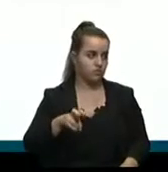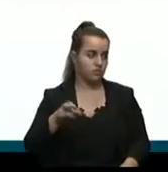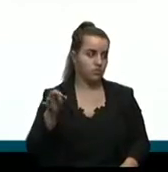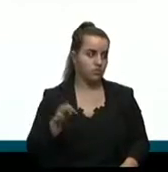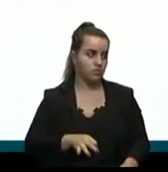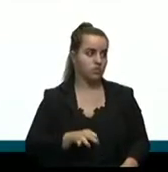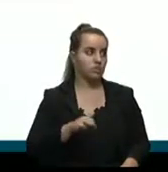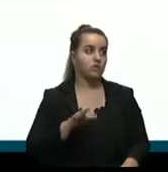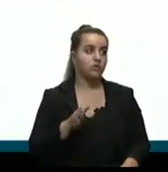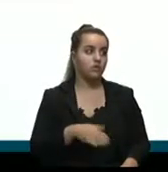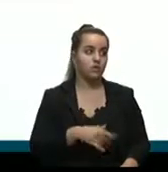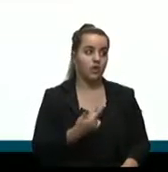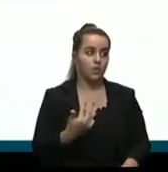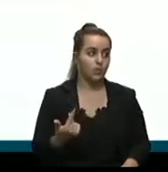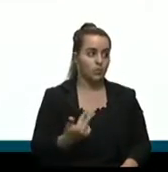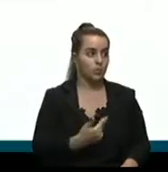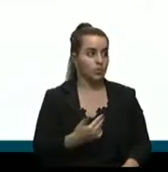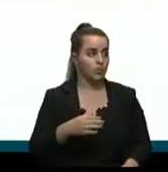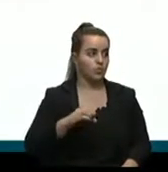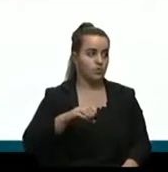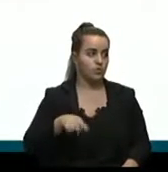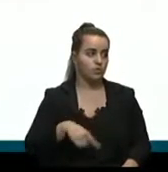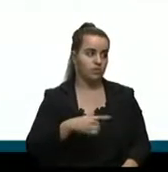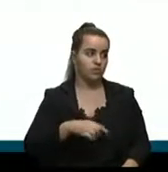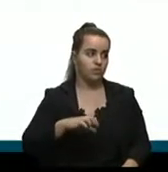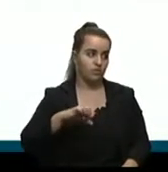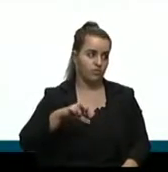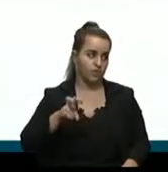que em decimal é o mesmo que